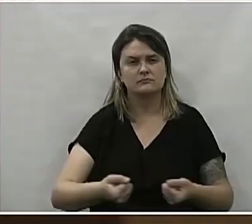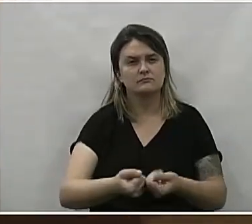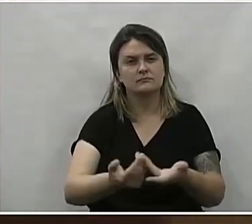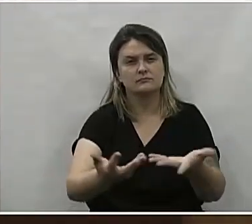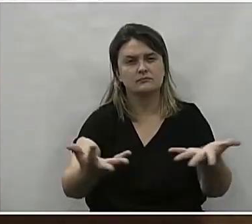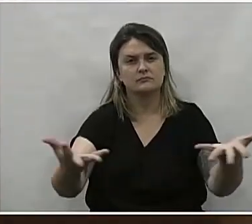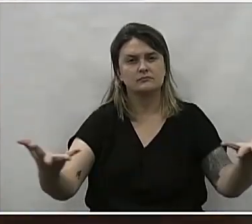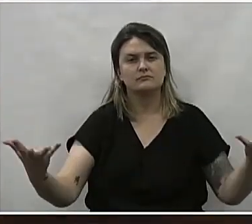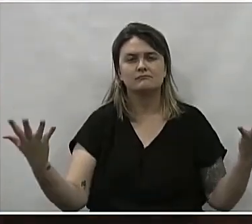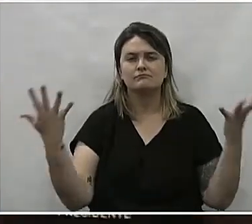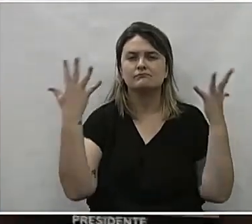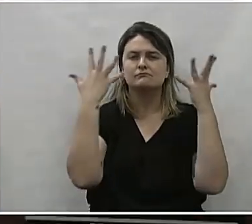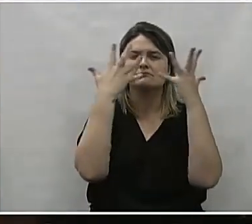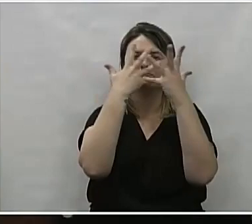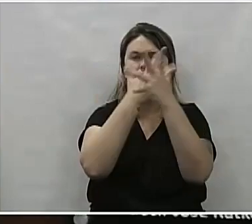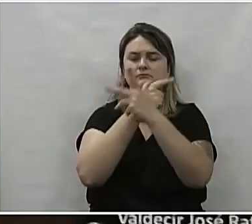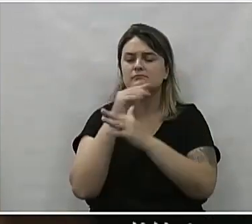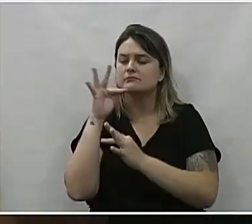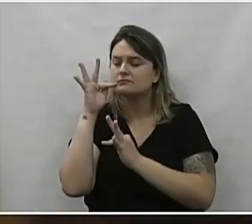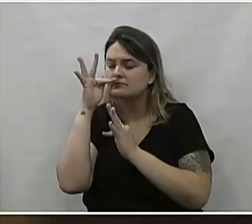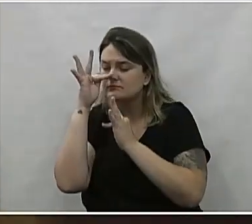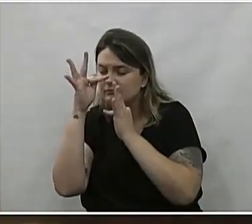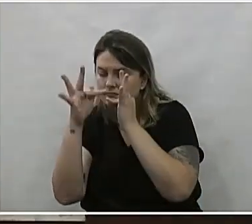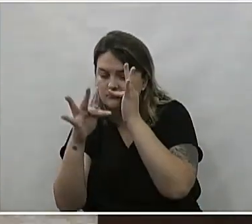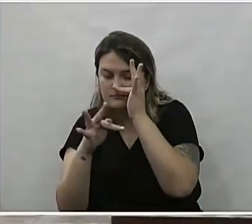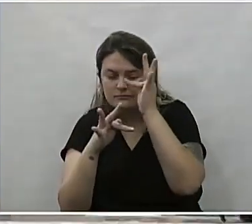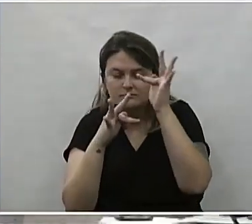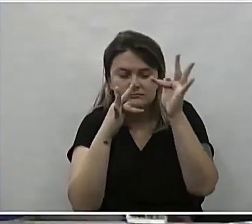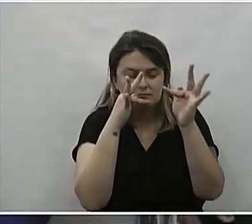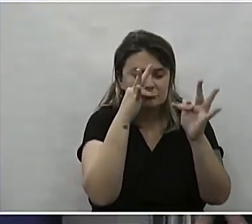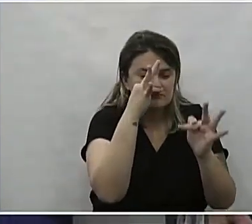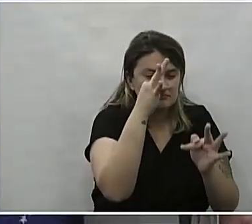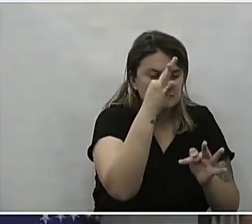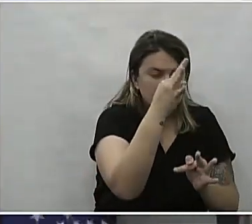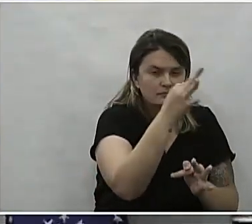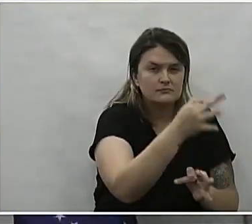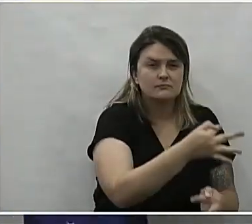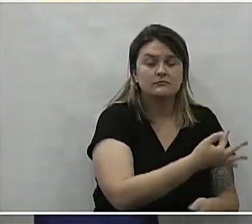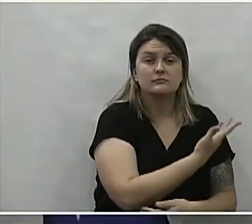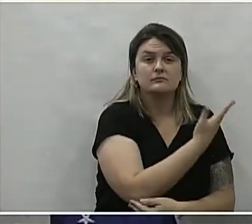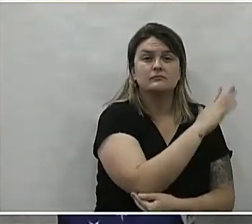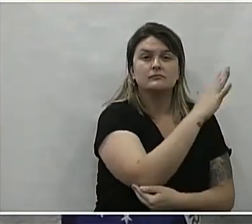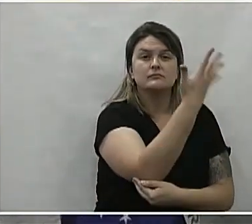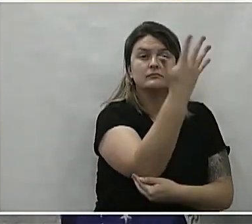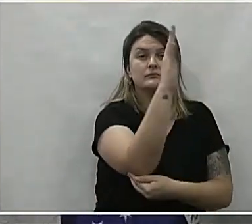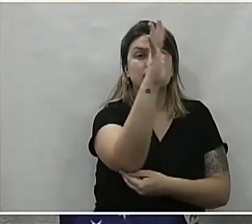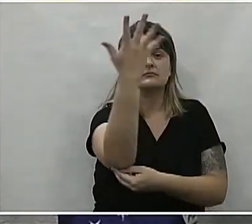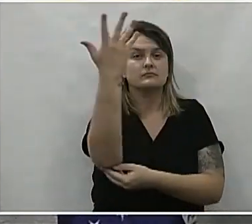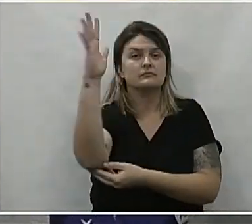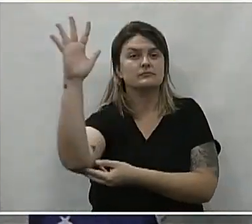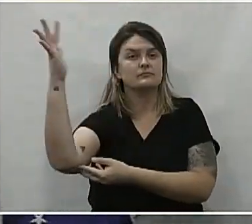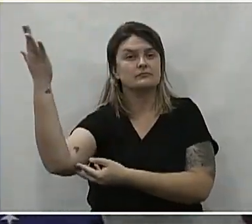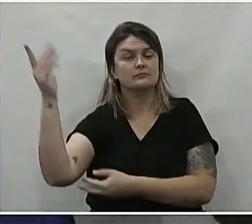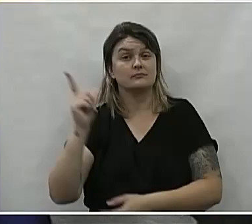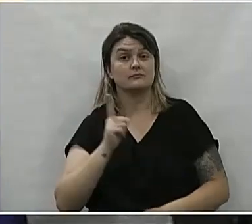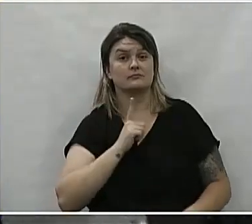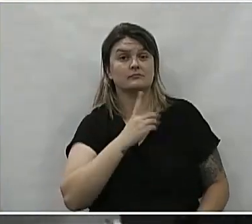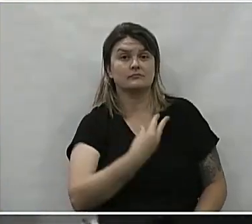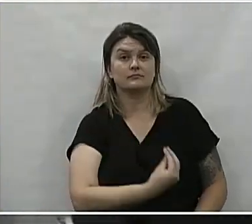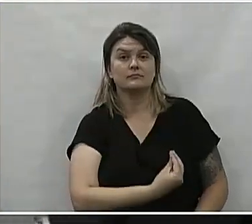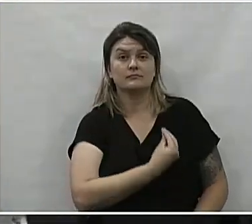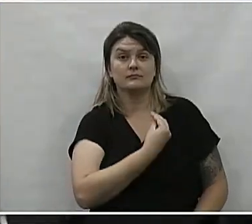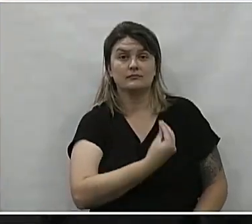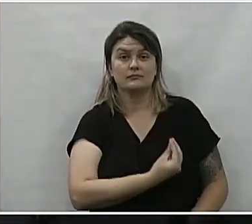terra, mais que a vida Teus sonhos e os campos têm mais flores Nossos